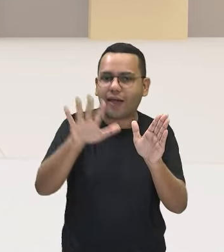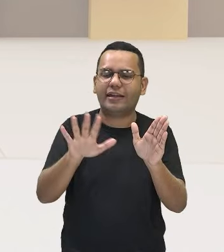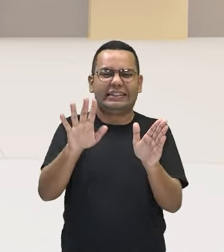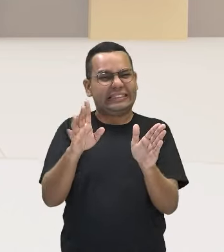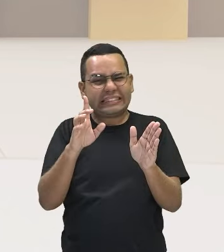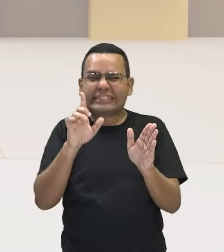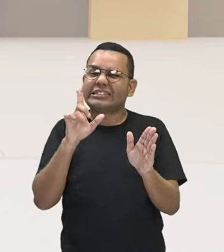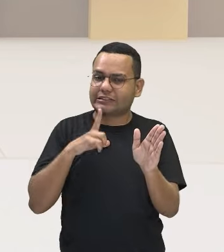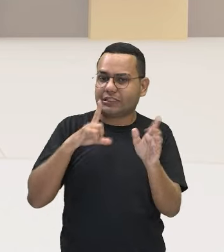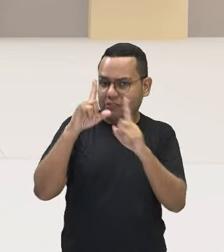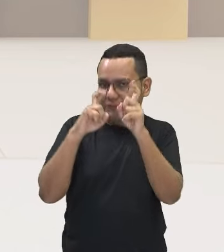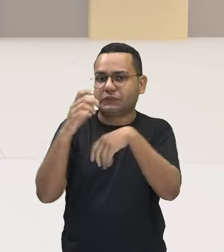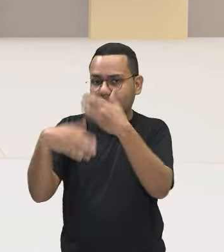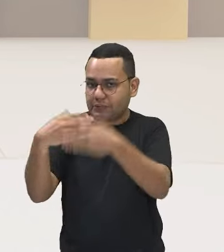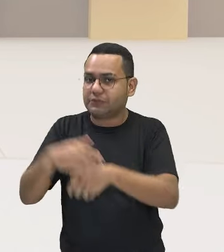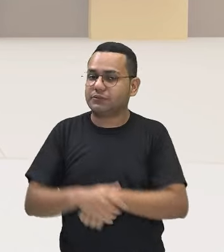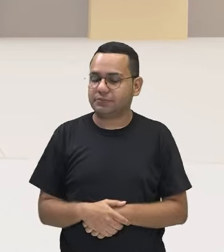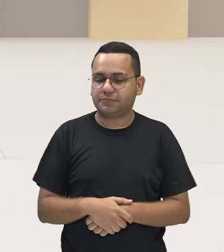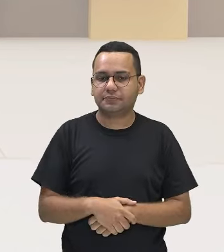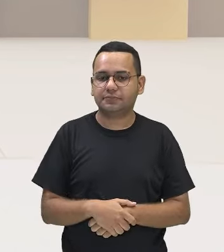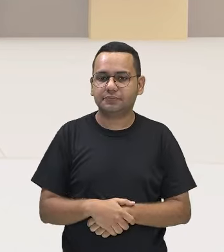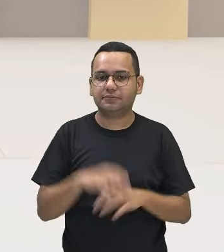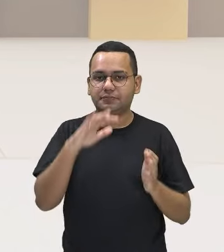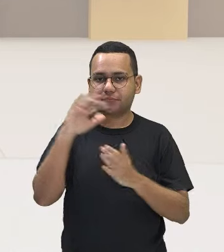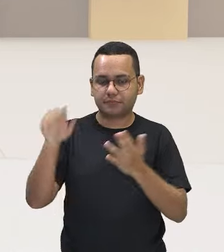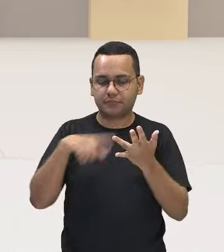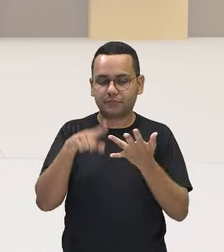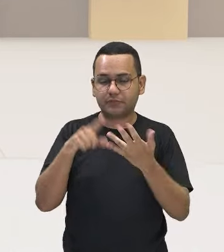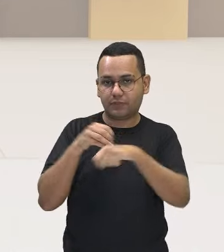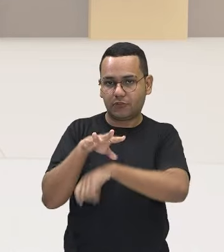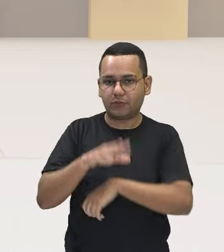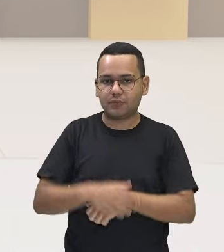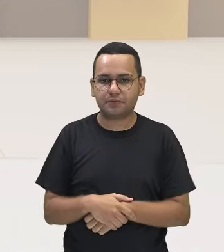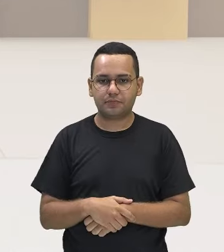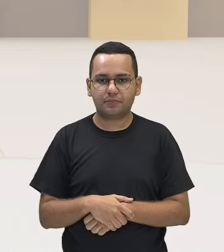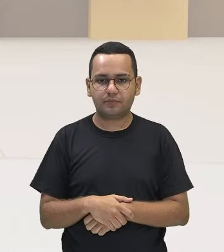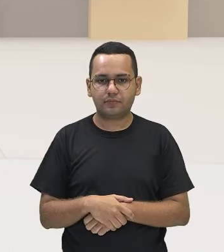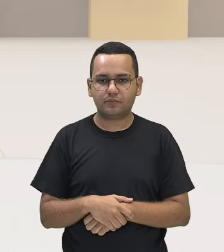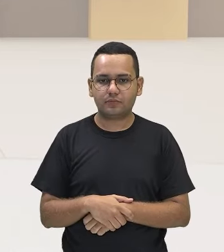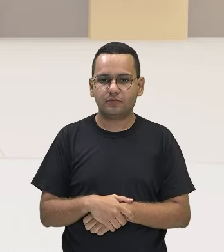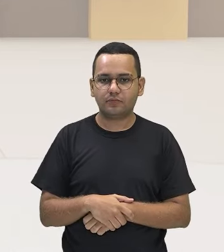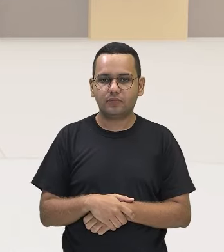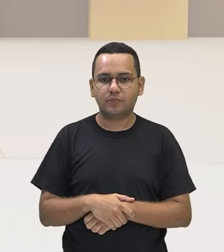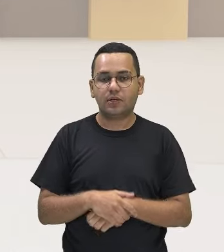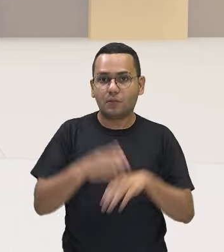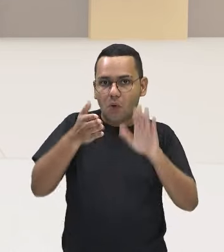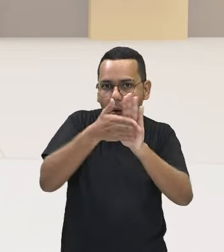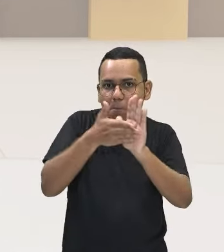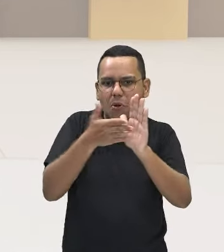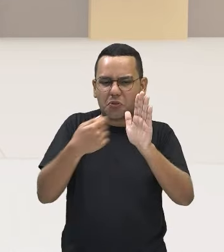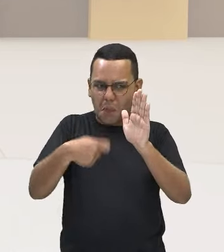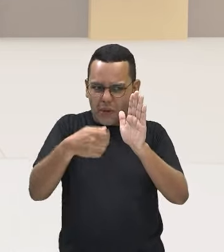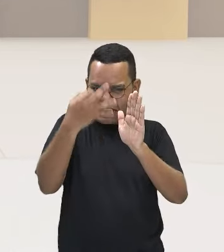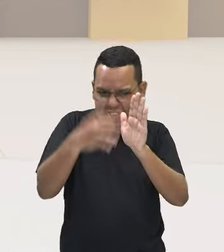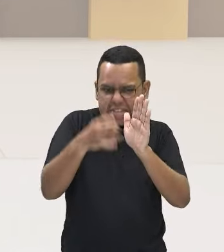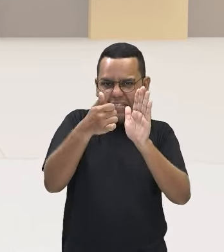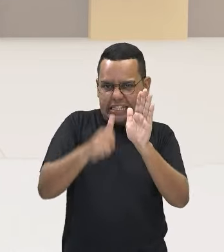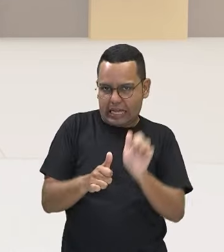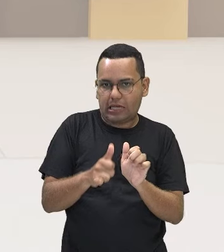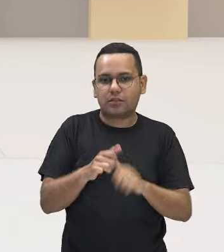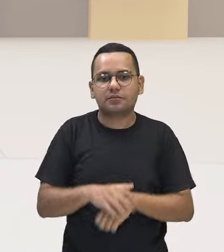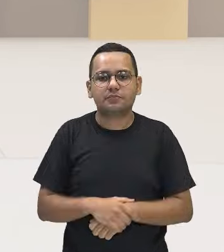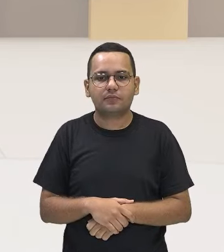que nós temos, Marcos. Olha aí, ó, a quarta dica para vocês. Ó, defina a sua proposta única de valor. Destaque o que torna